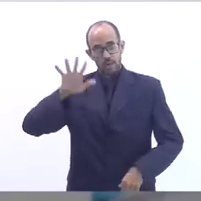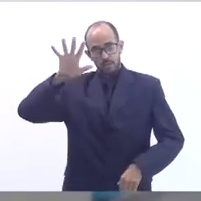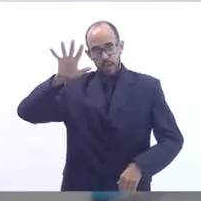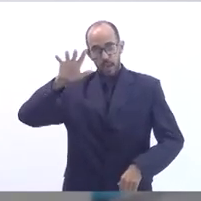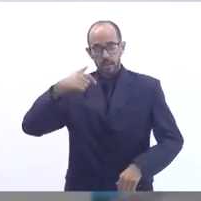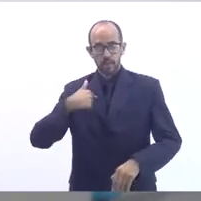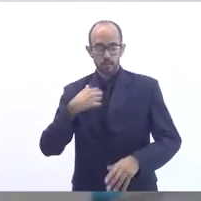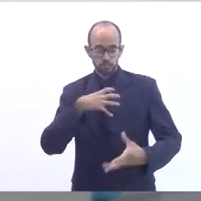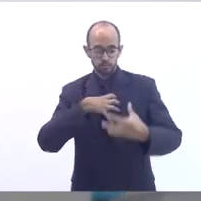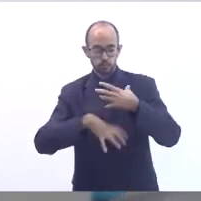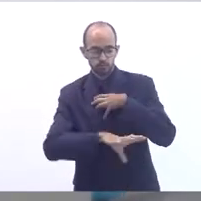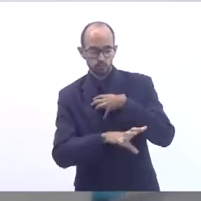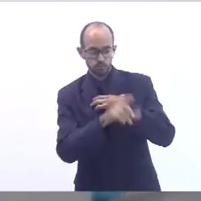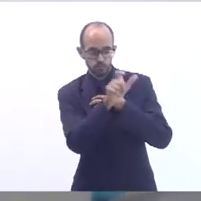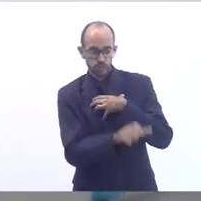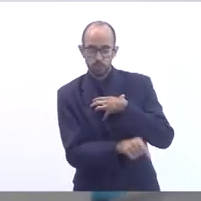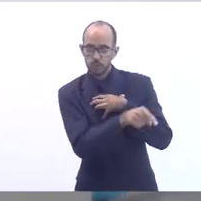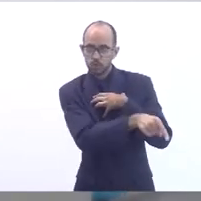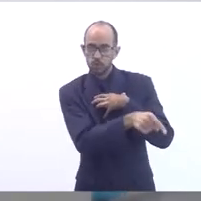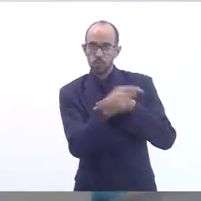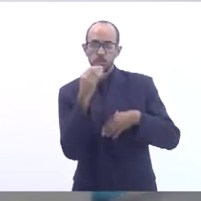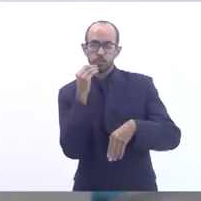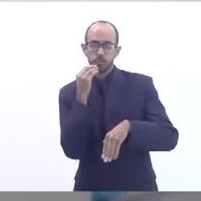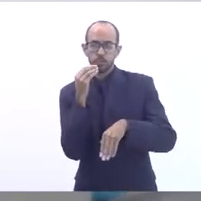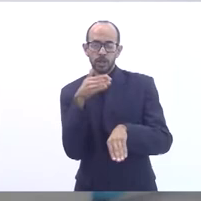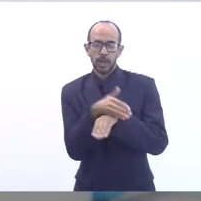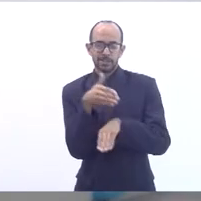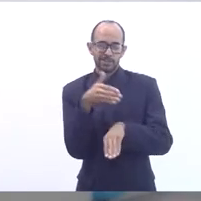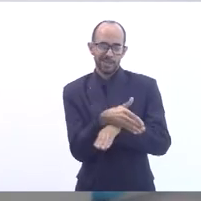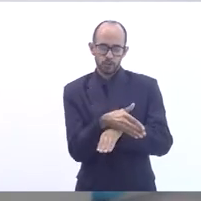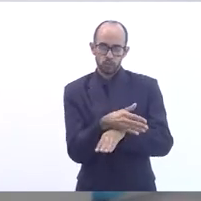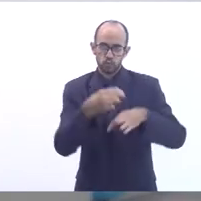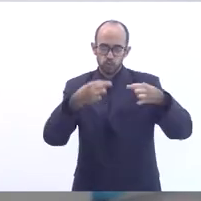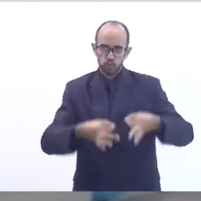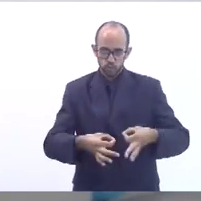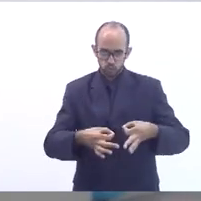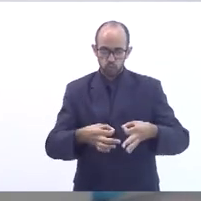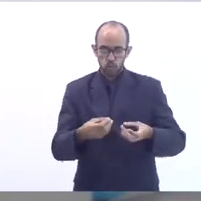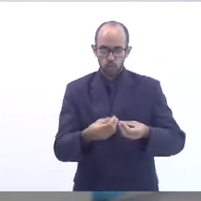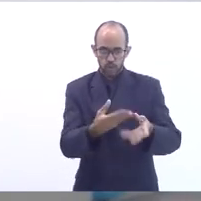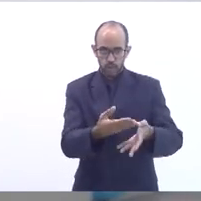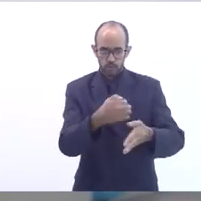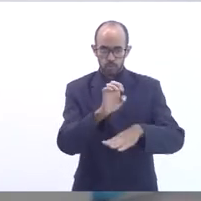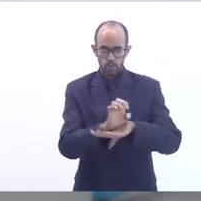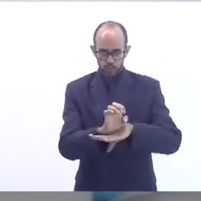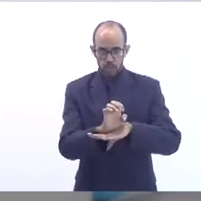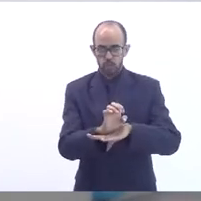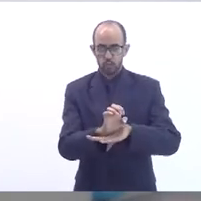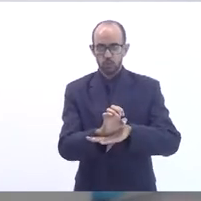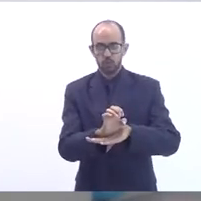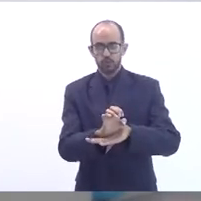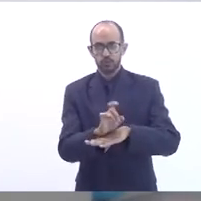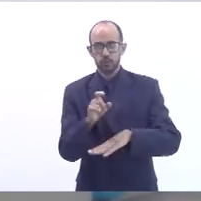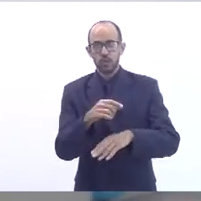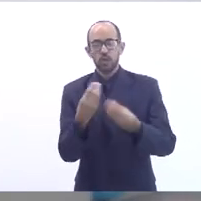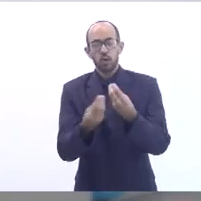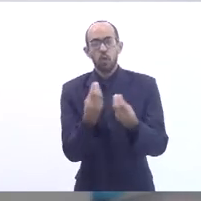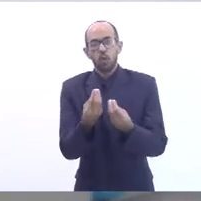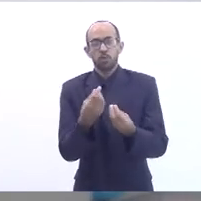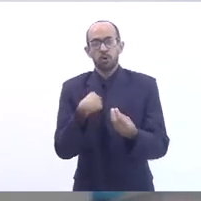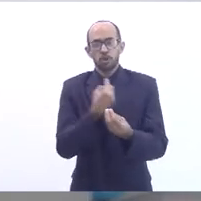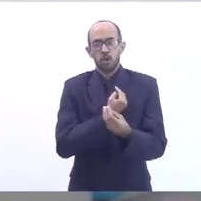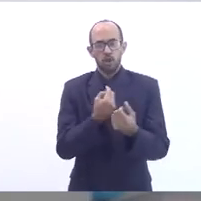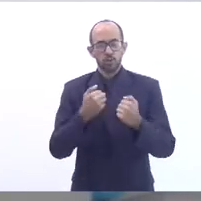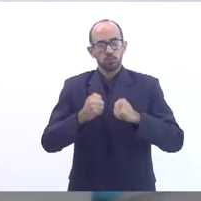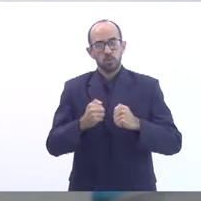dessas pessoas que poderiam ter acesso justo e democrático da planta ofertada pelo Estado e como nós privilegiados podemos